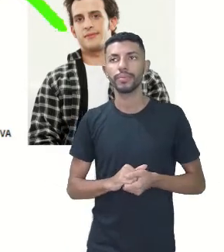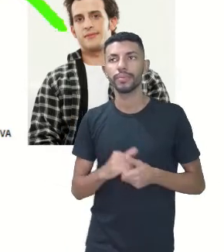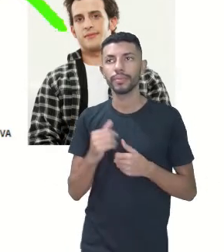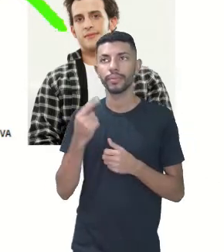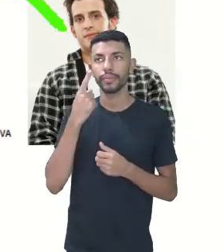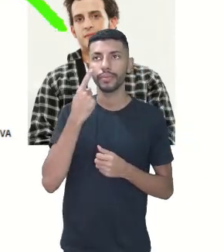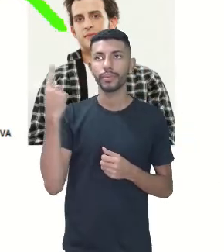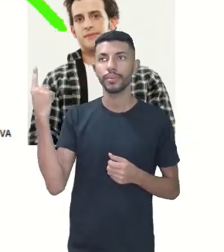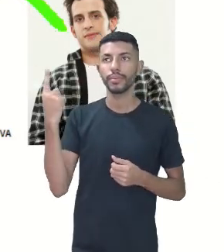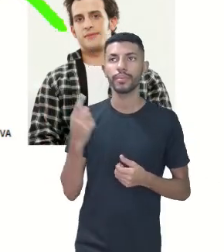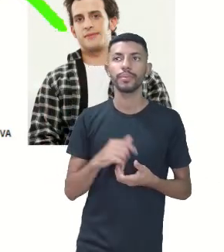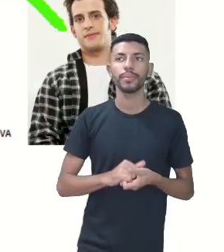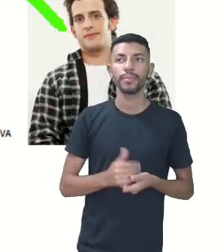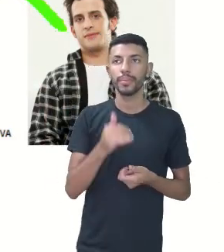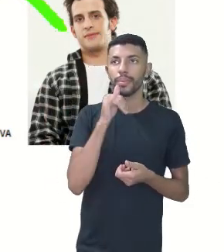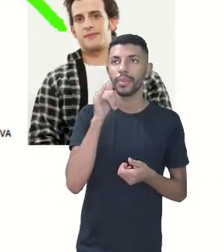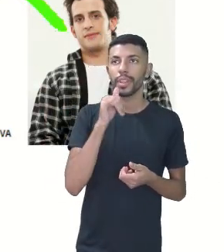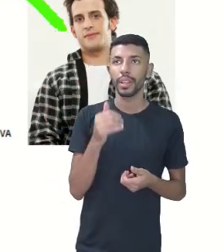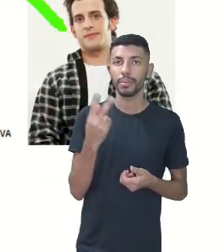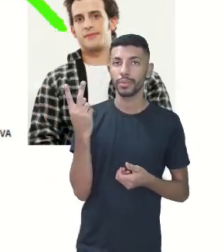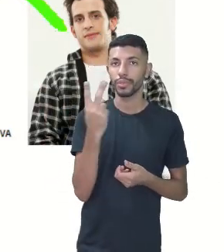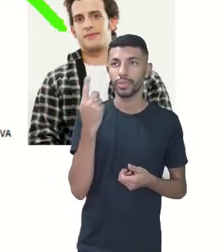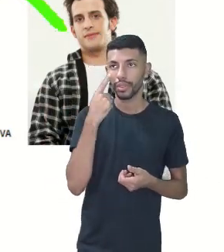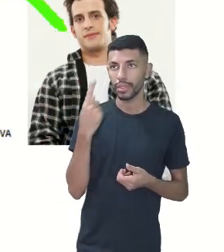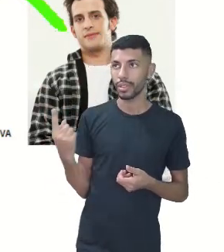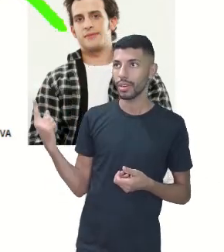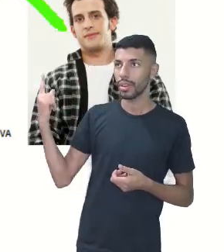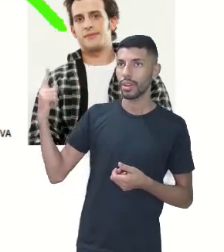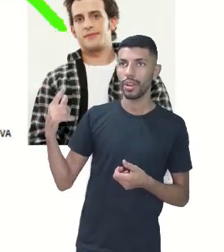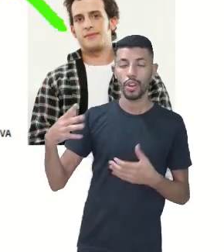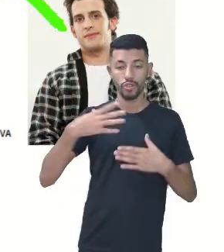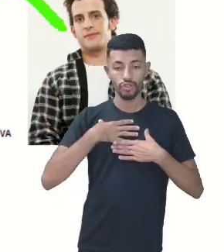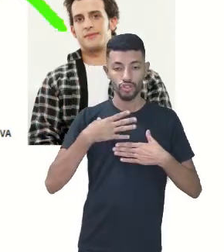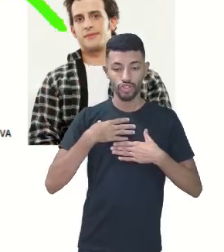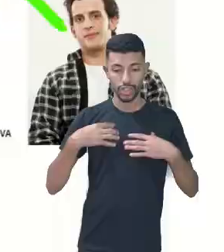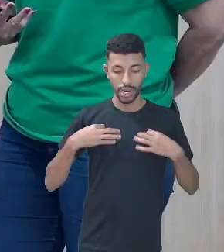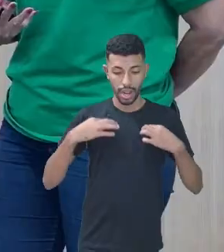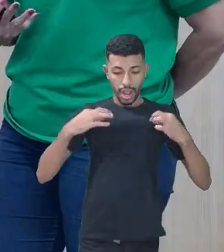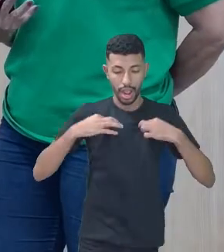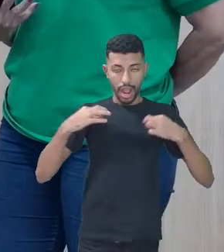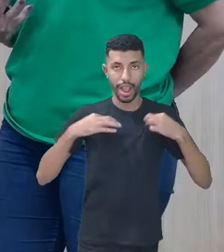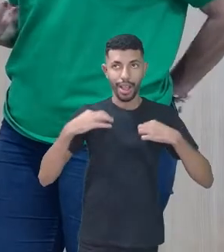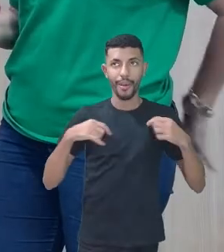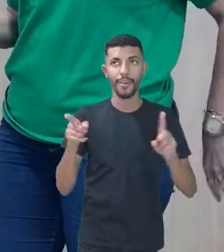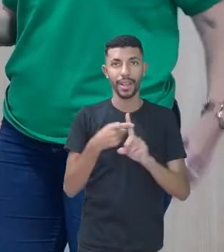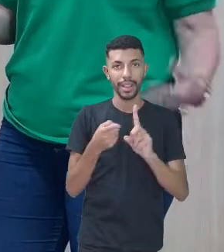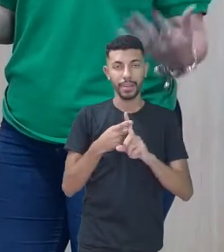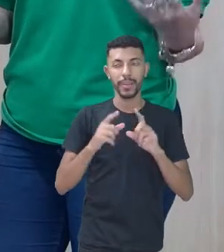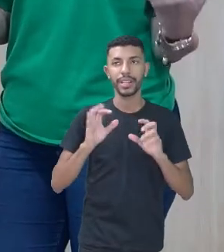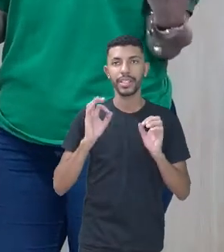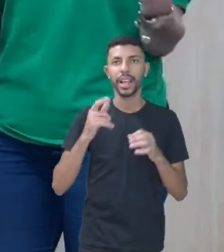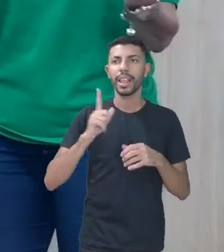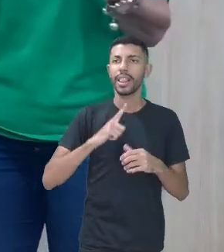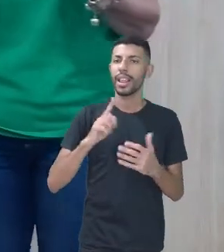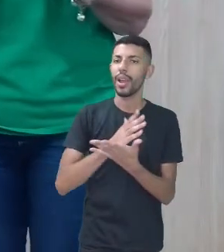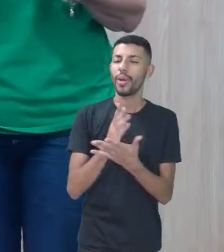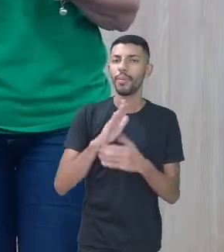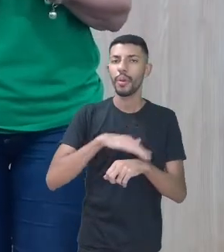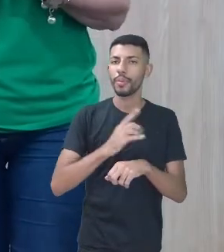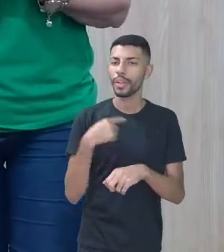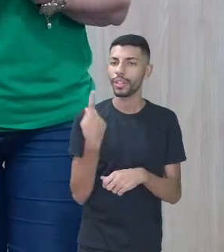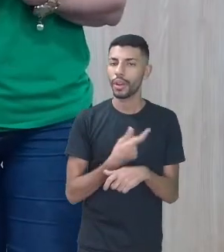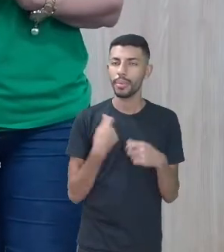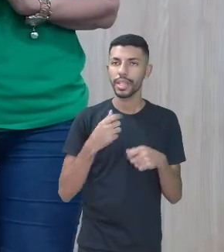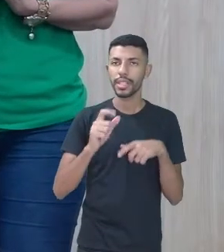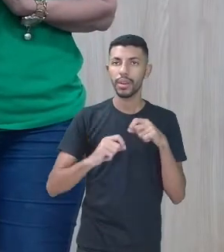só. Eles dois, né, mostrando até a forma de se vestir, né, gente? Tem momentos que a gente tem que estar vestido de forma